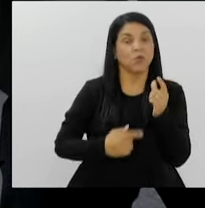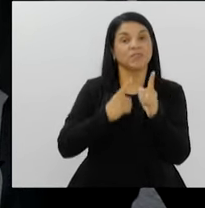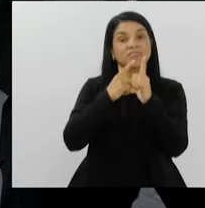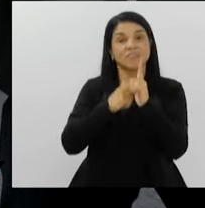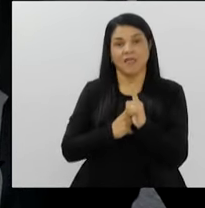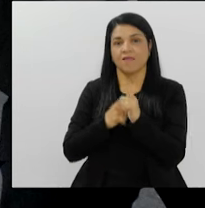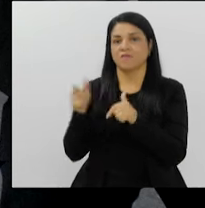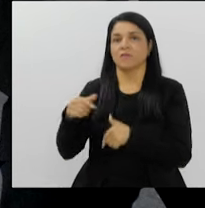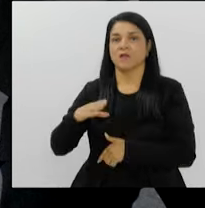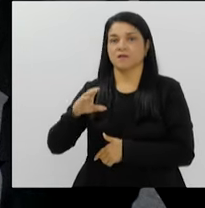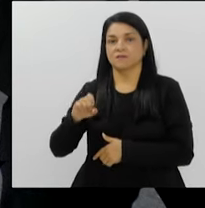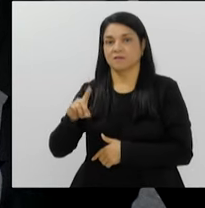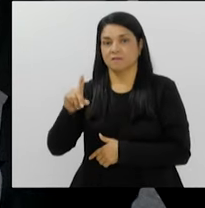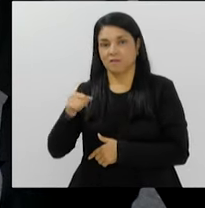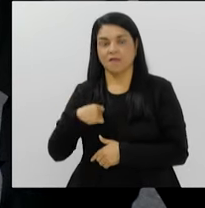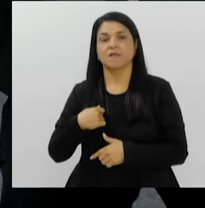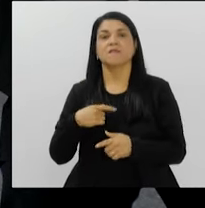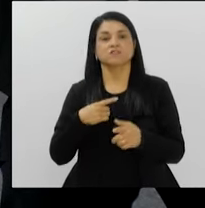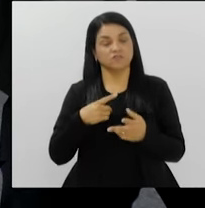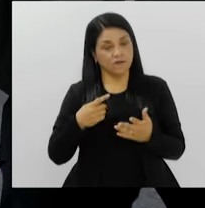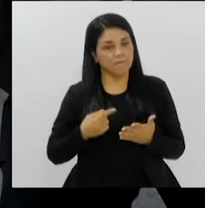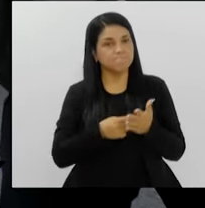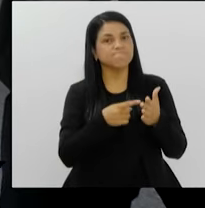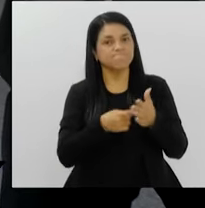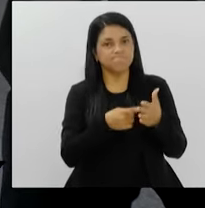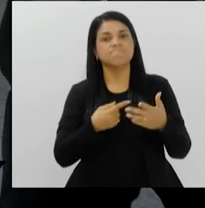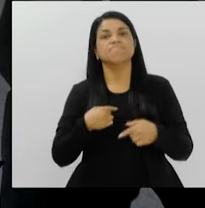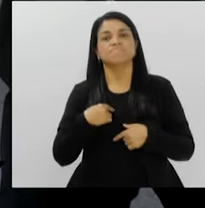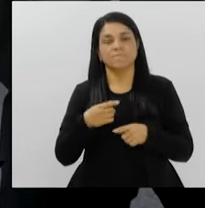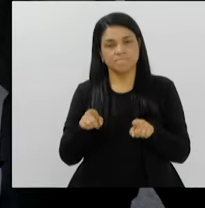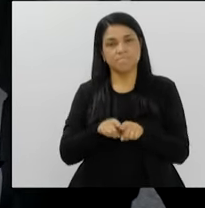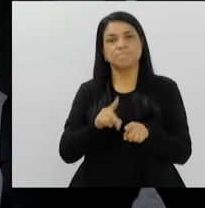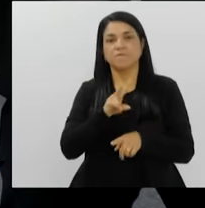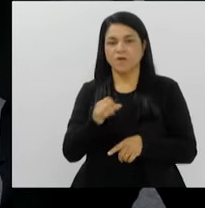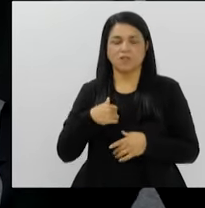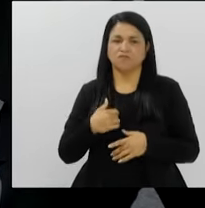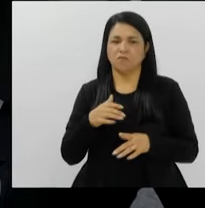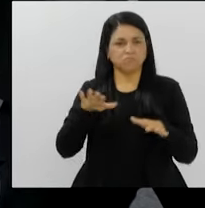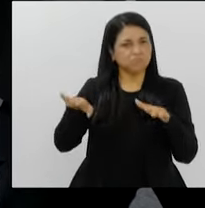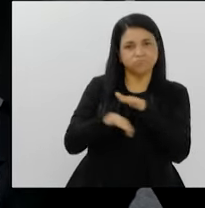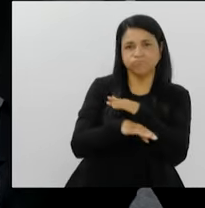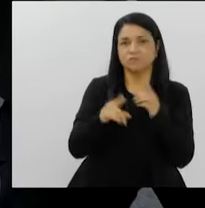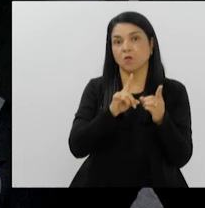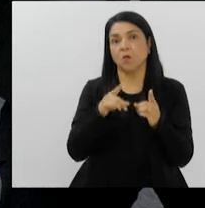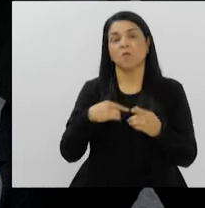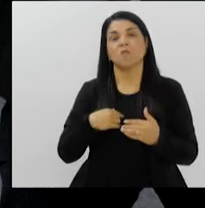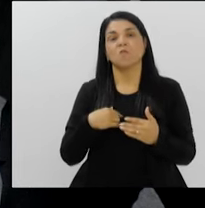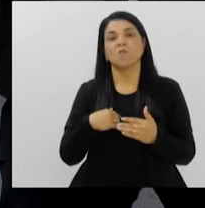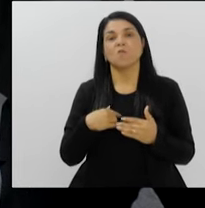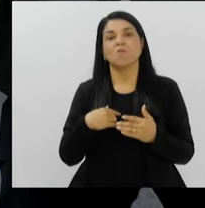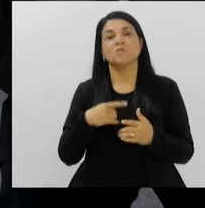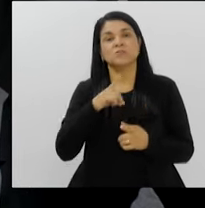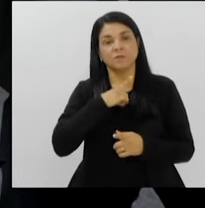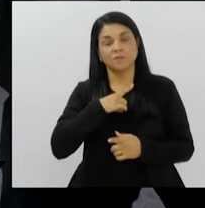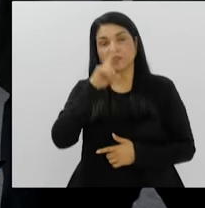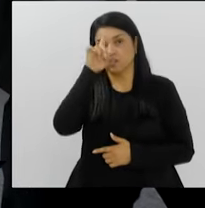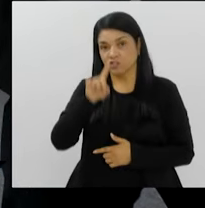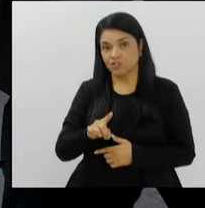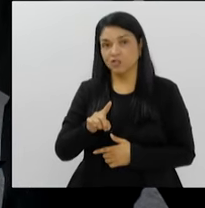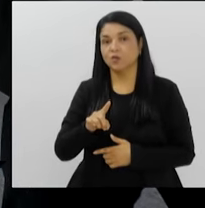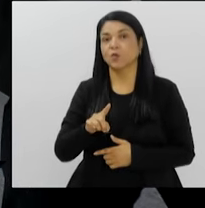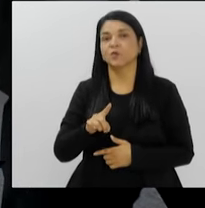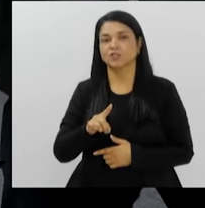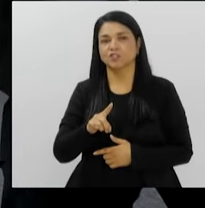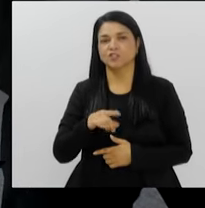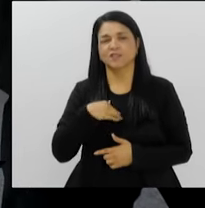quem doer, porque a gente não tem medo e não vai se intimidar com tentativa de vossas excelências e, sobretudo, dos diretores, vossas senhorias, que